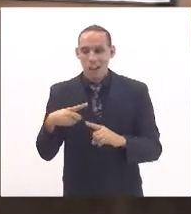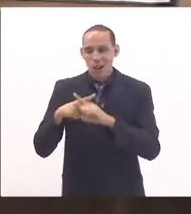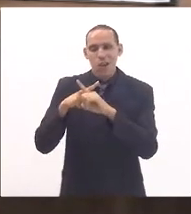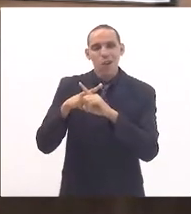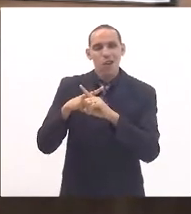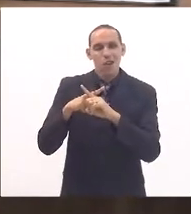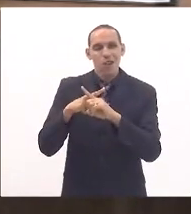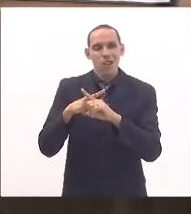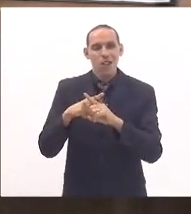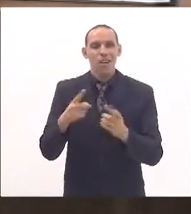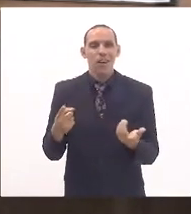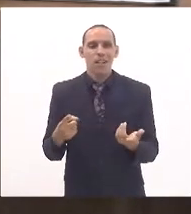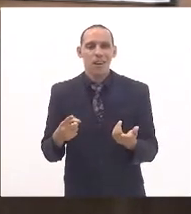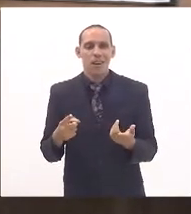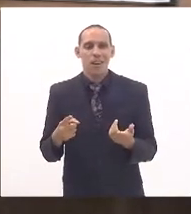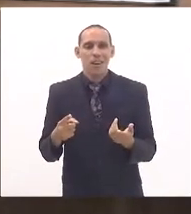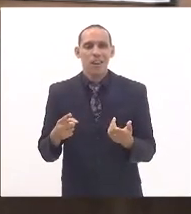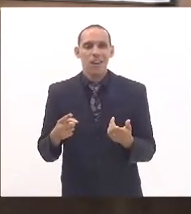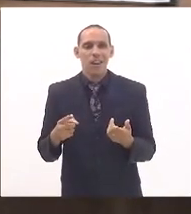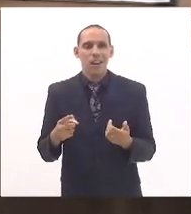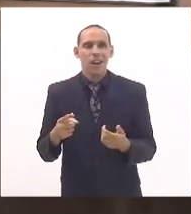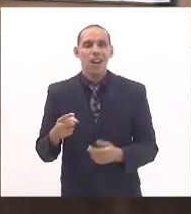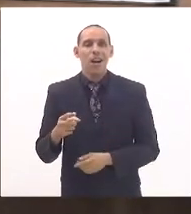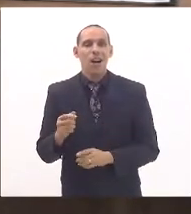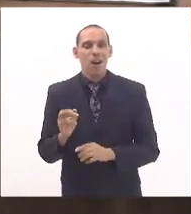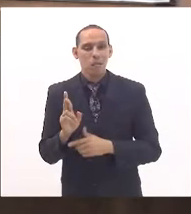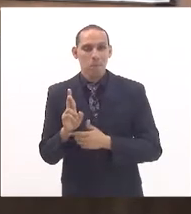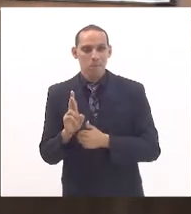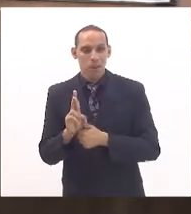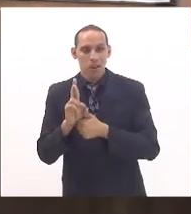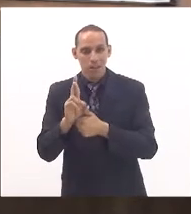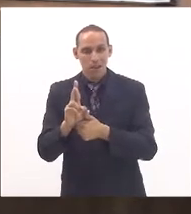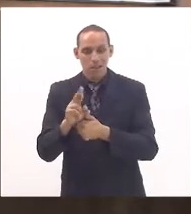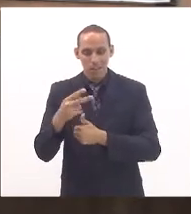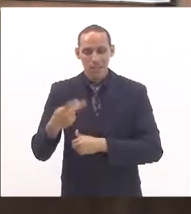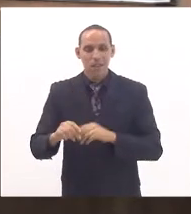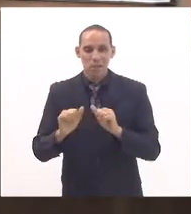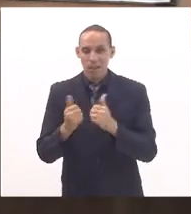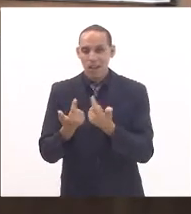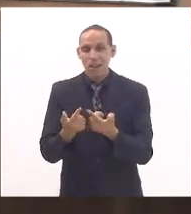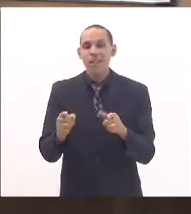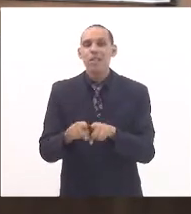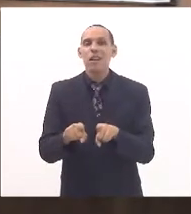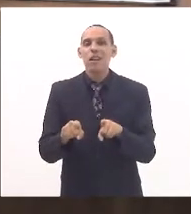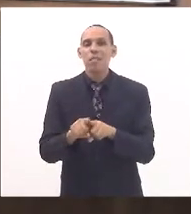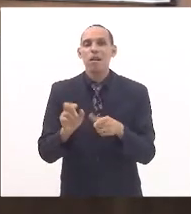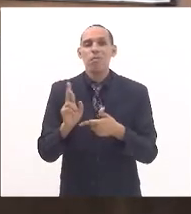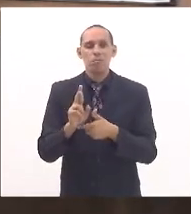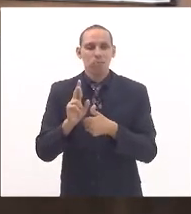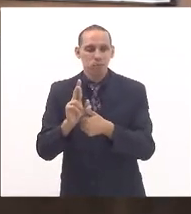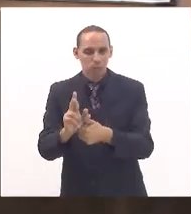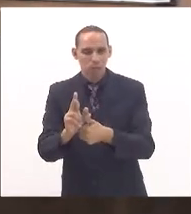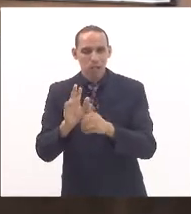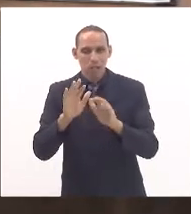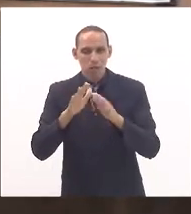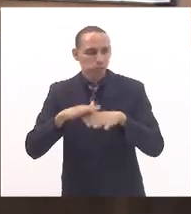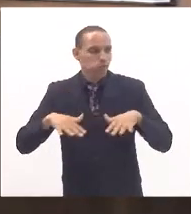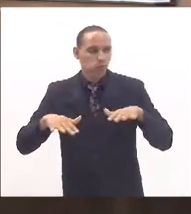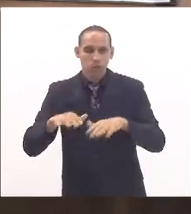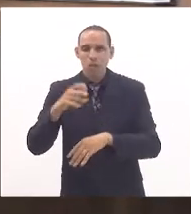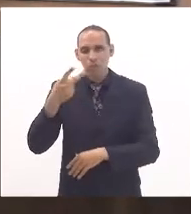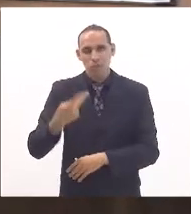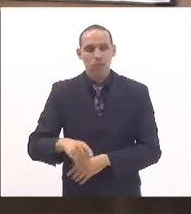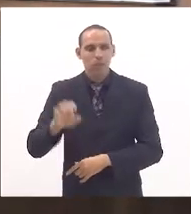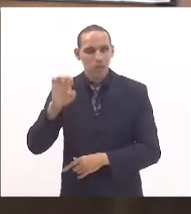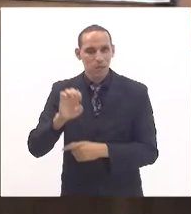assessoria, versus Procuradoria da Alerje e Procuradoria Geral do Estado. Os termos